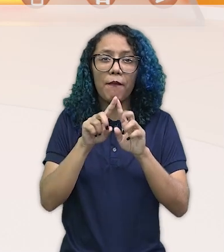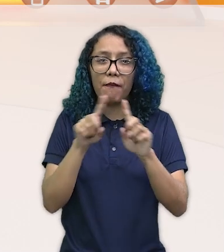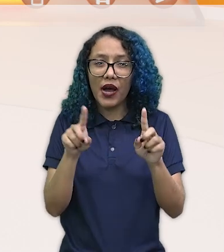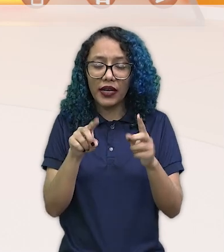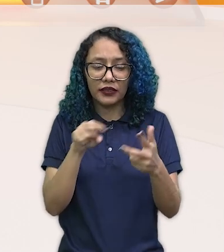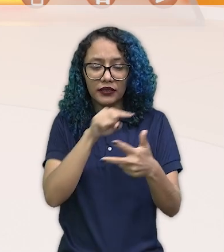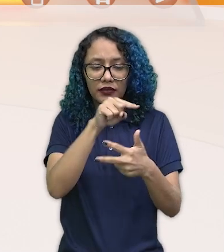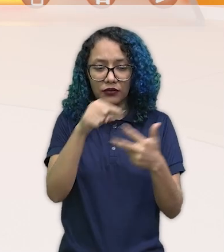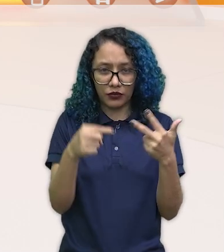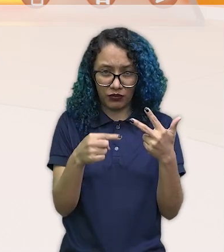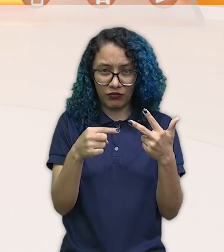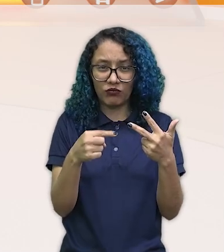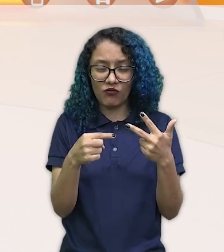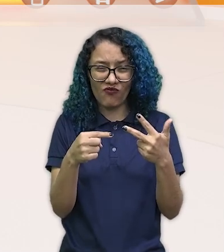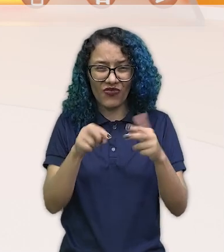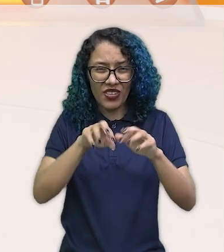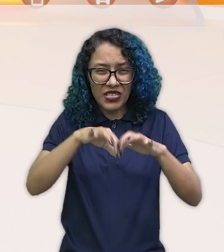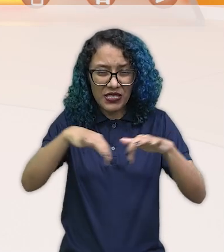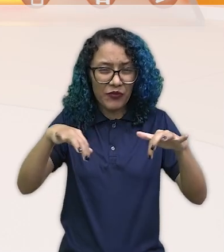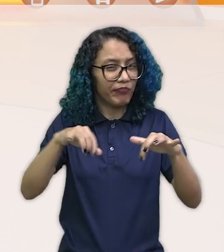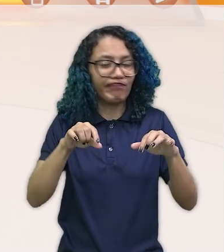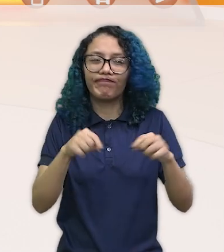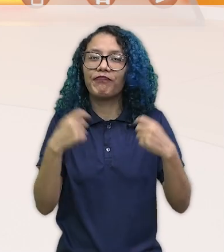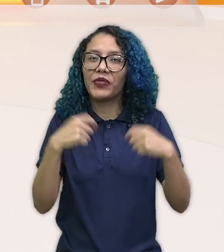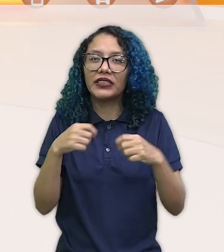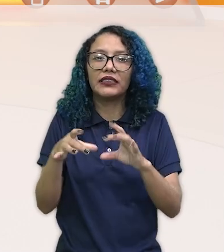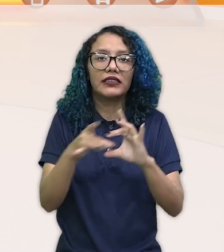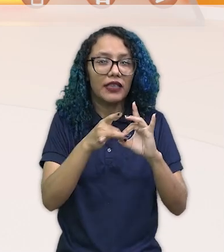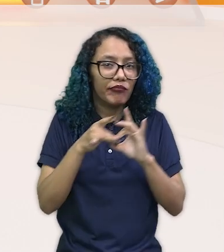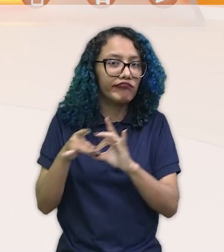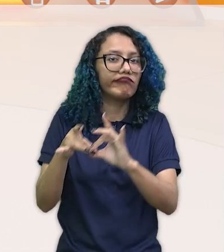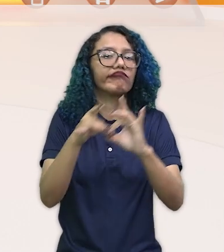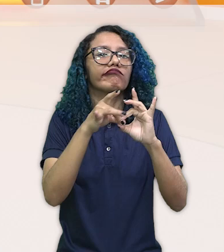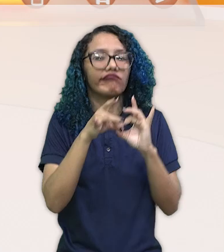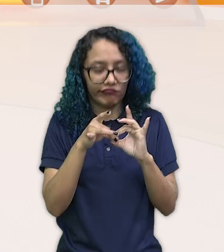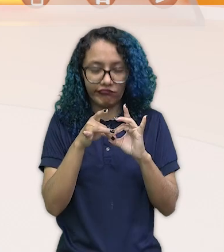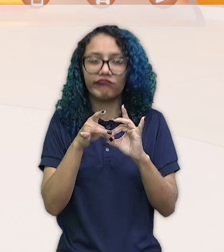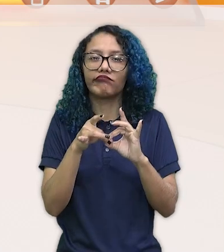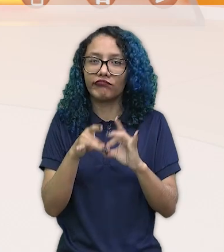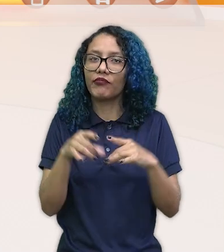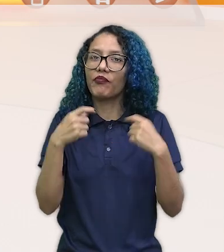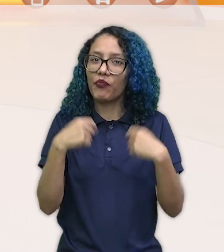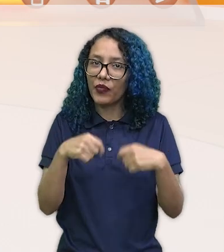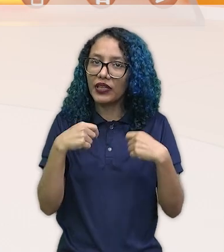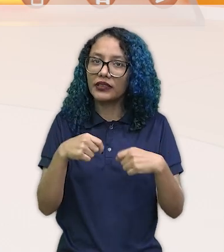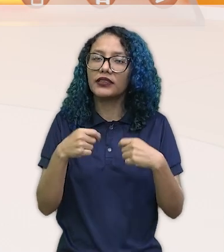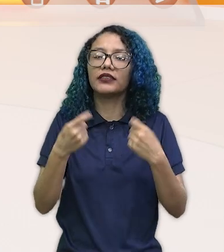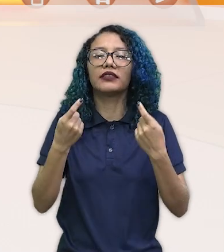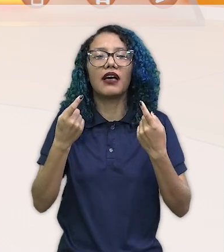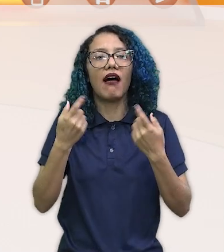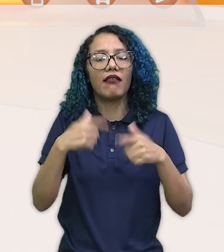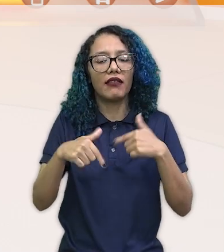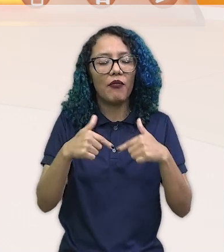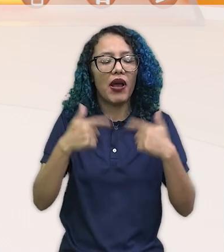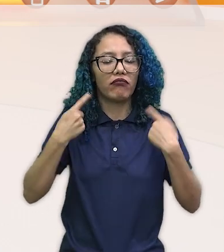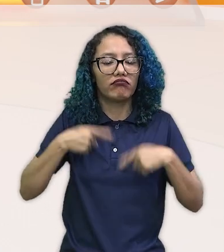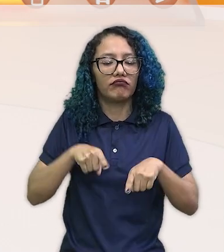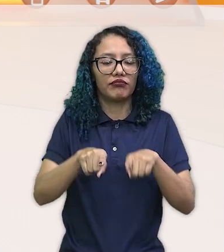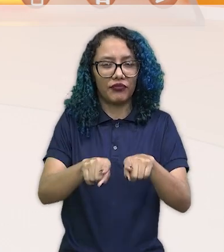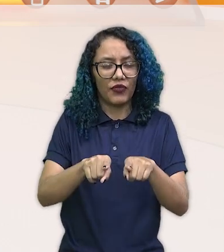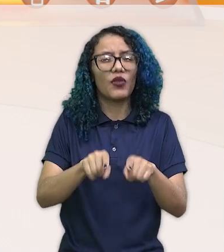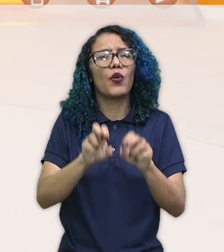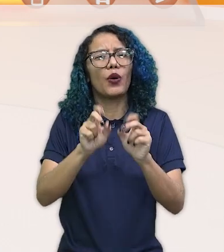não podem estar separados, eles têm que trabalhar juntos, eles têm que aprender a trabalhar juntos. E eles têm que, mesmo com